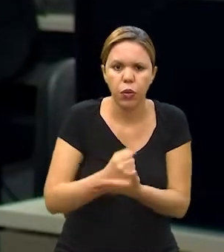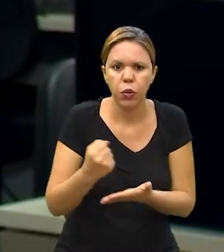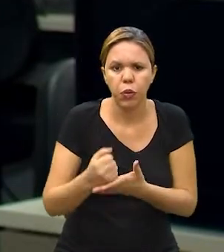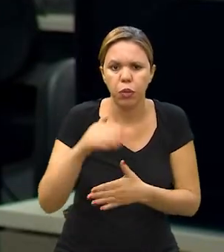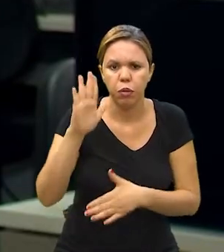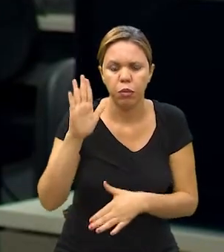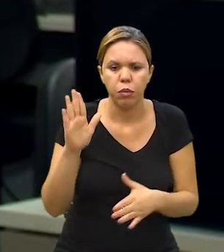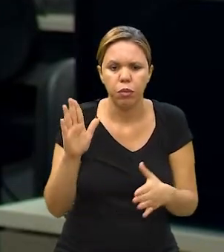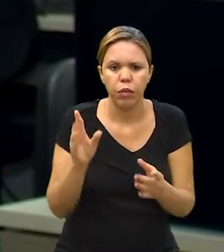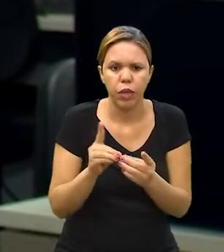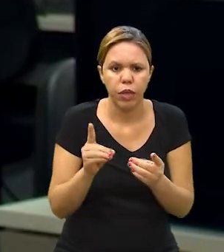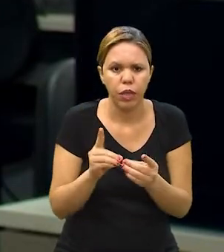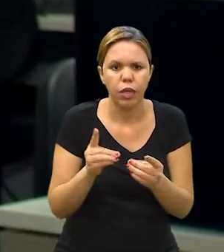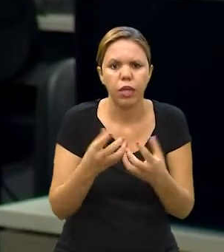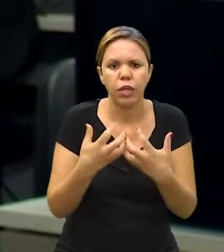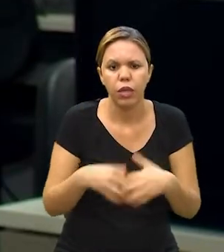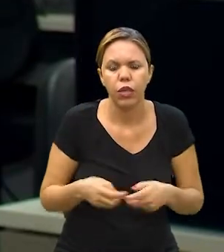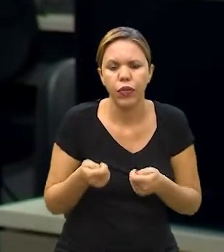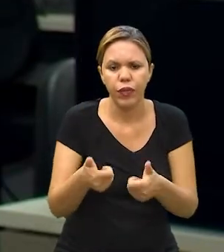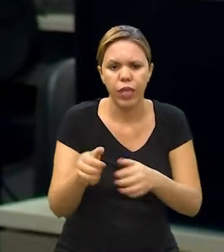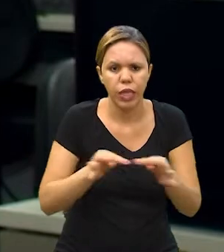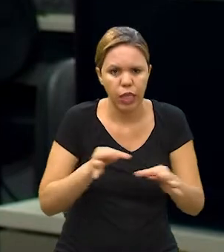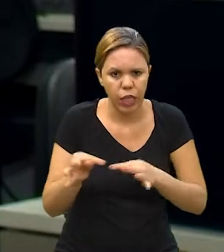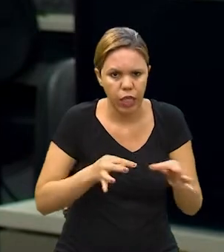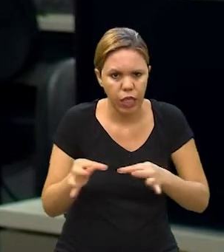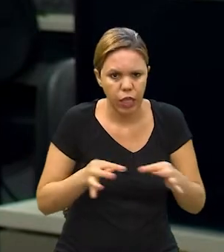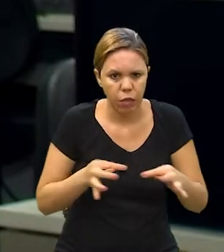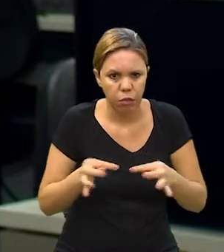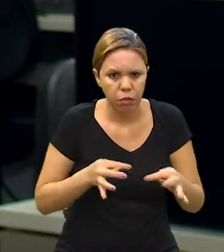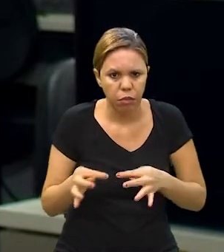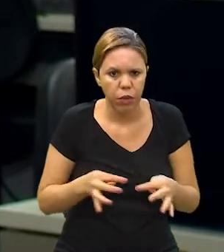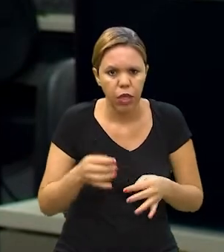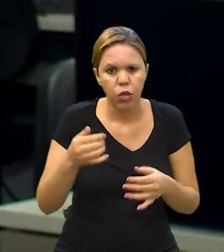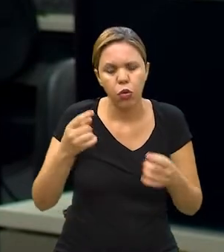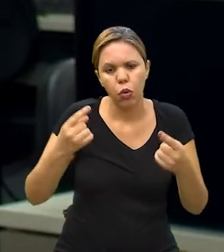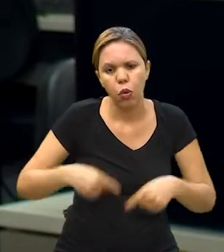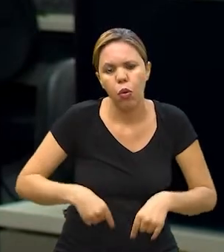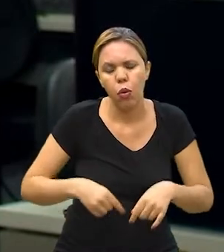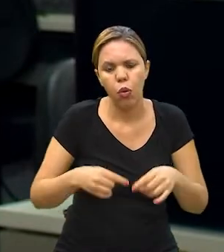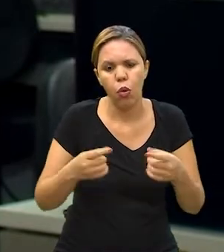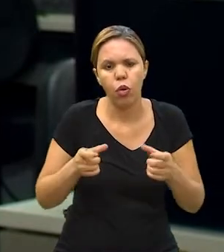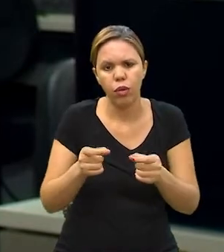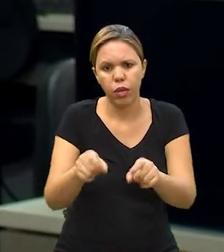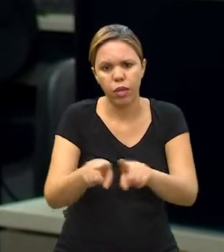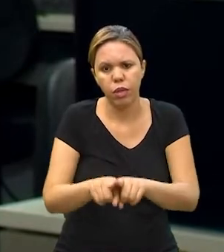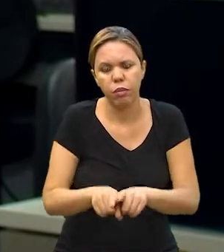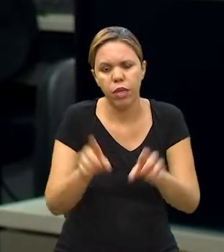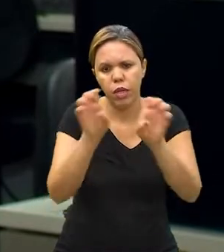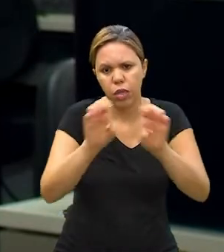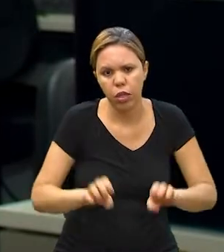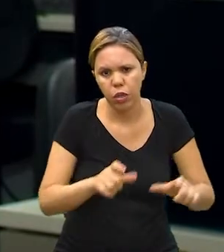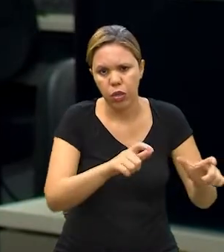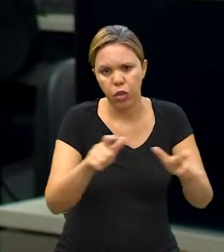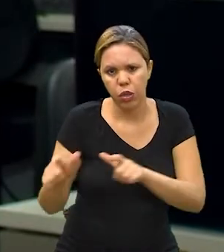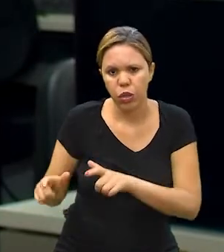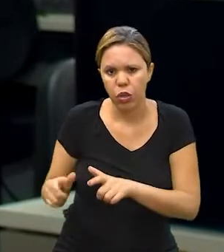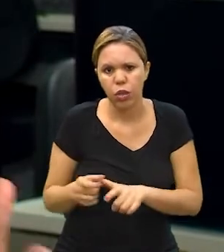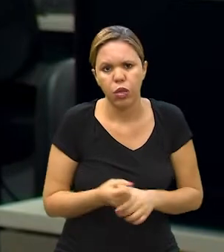de mais serviços para poder fazer a oferta de tratamento de quimioterapia, a estruturação física, né, e a estruturação de